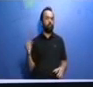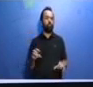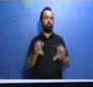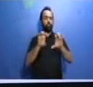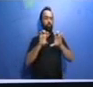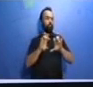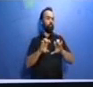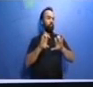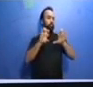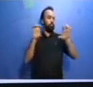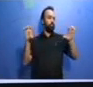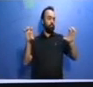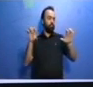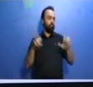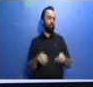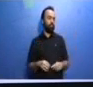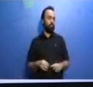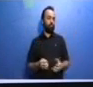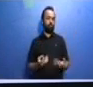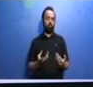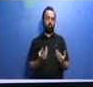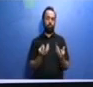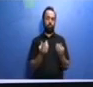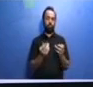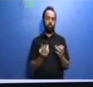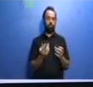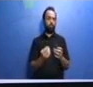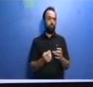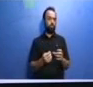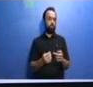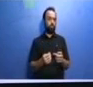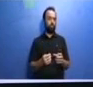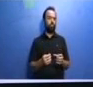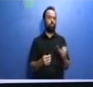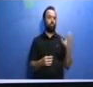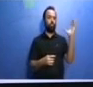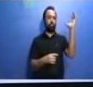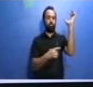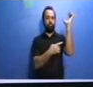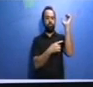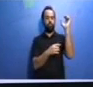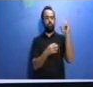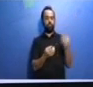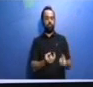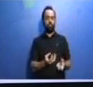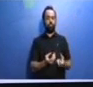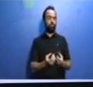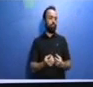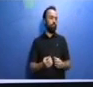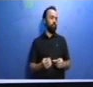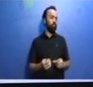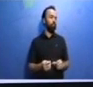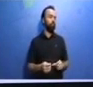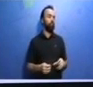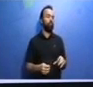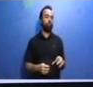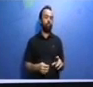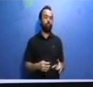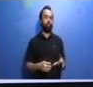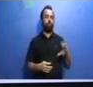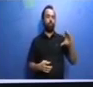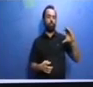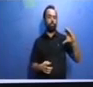Aqui um outro exemplo da reação de combustão do carvão. O carvão ele é representado pelo átomo de carbono, que é a letra